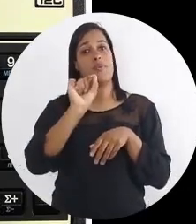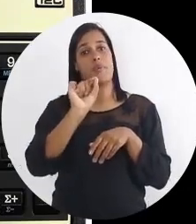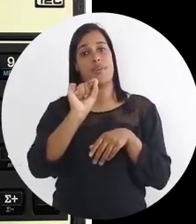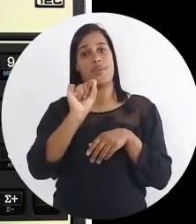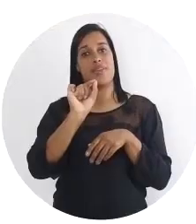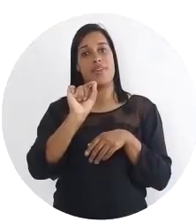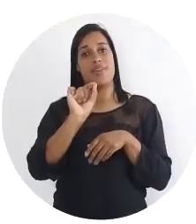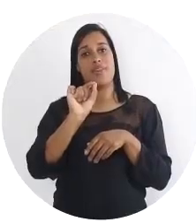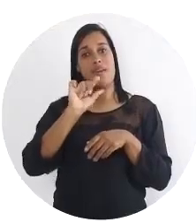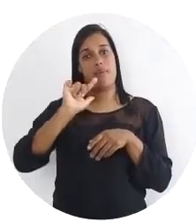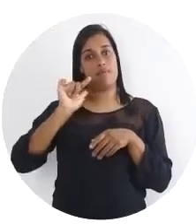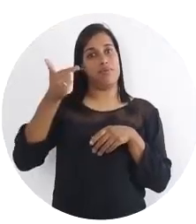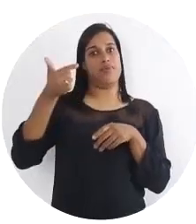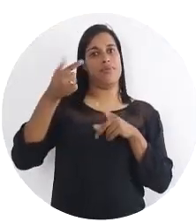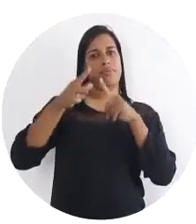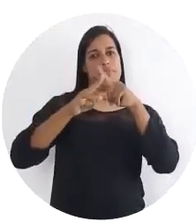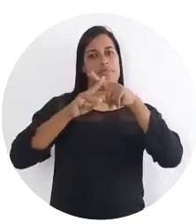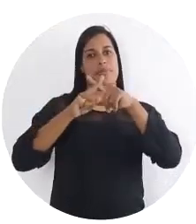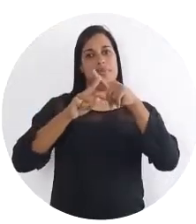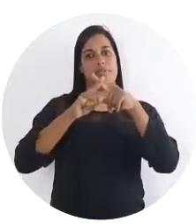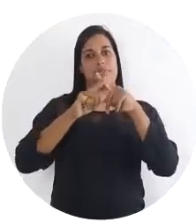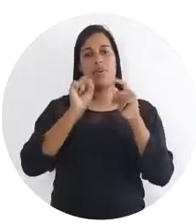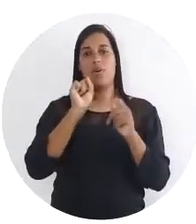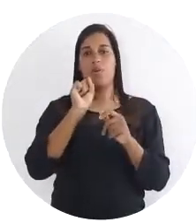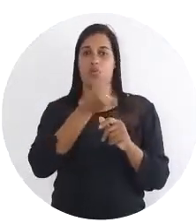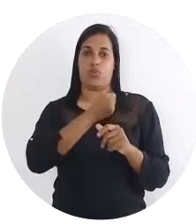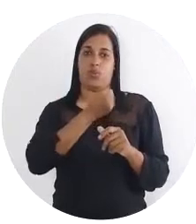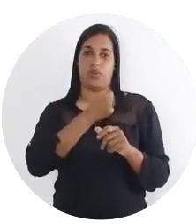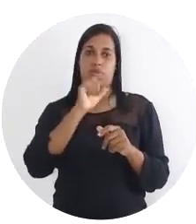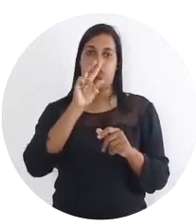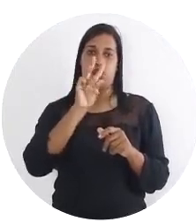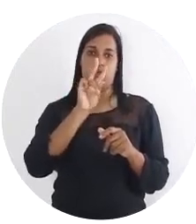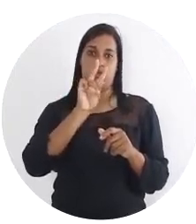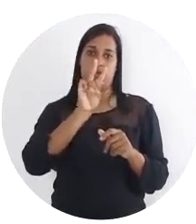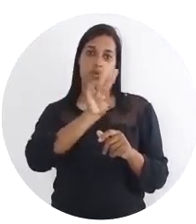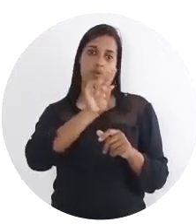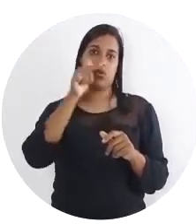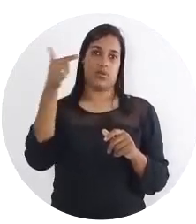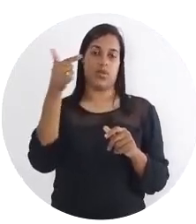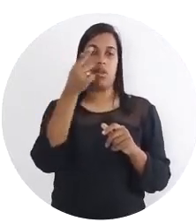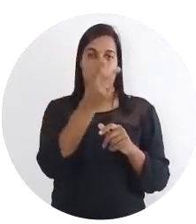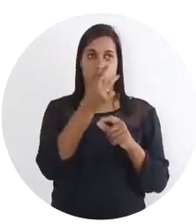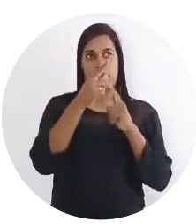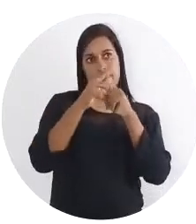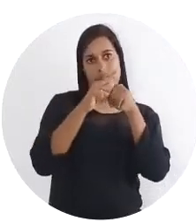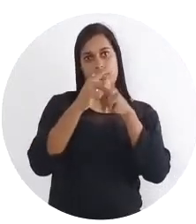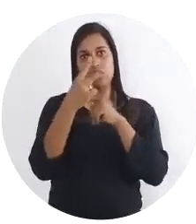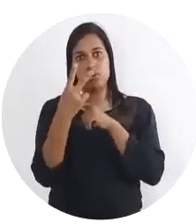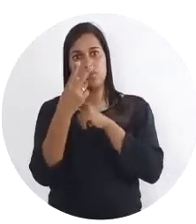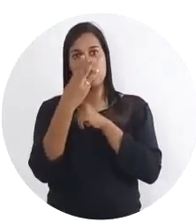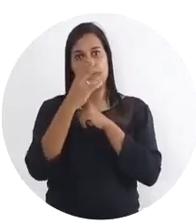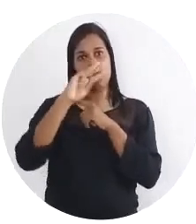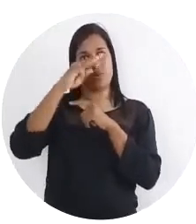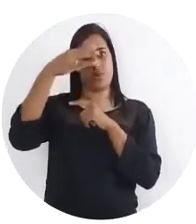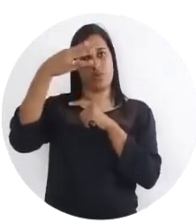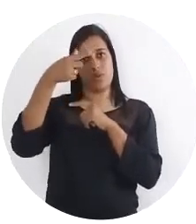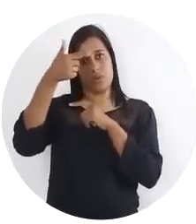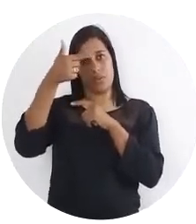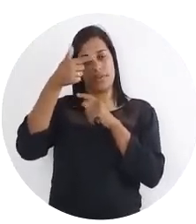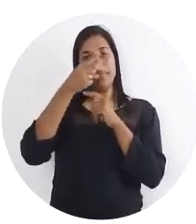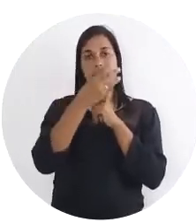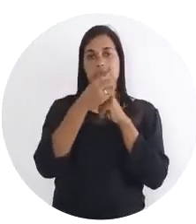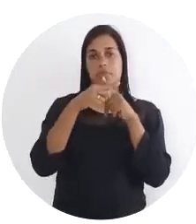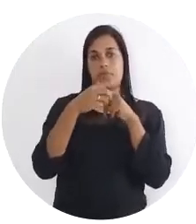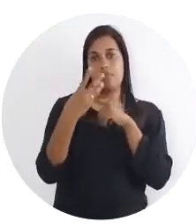elevar ao quadrado é multiplicar um número por si. Logo, 2 ao quadrado é a mesma coisa que 2 vezes 2. 3 ao quadrado é a mesma coisa que 3